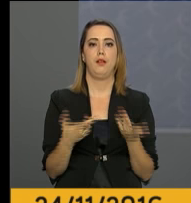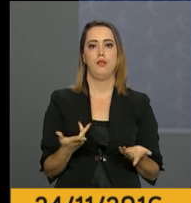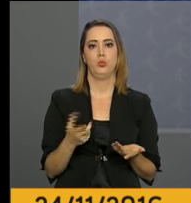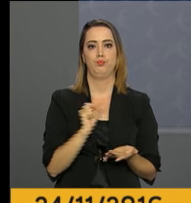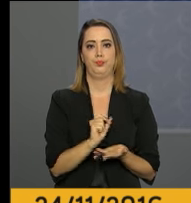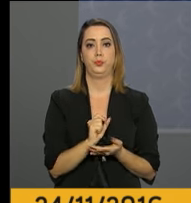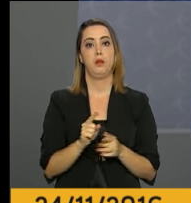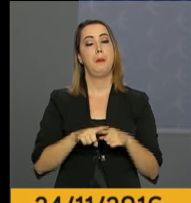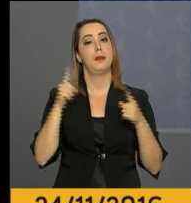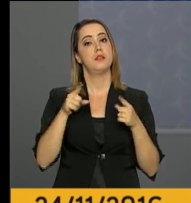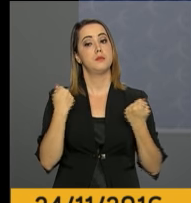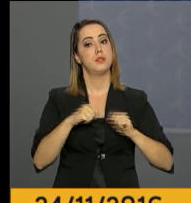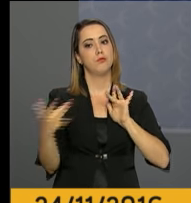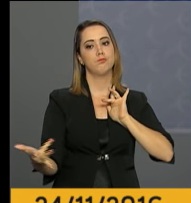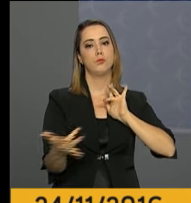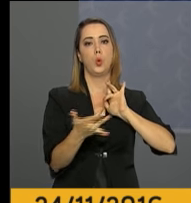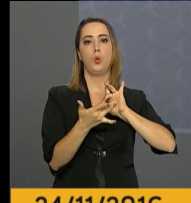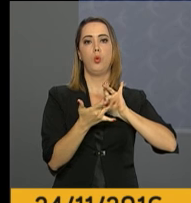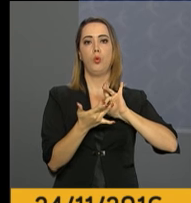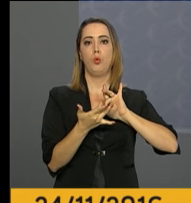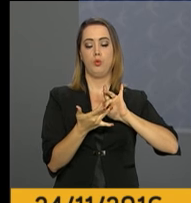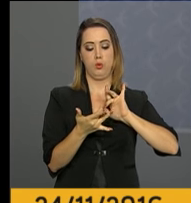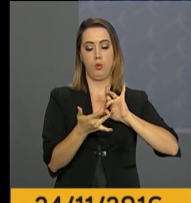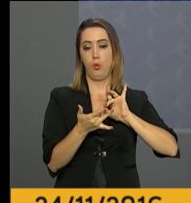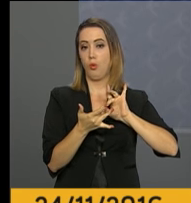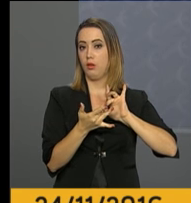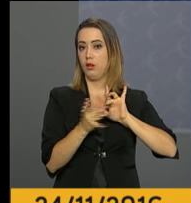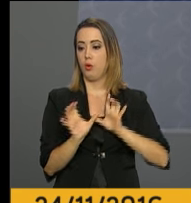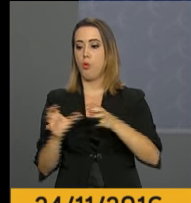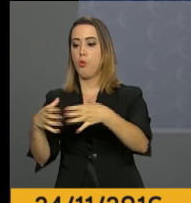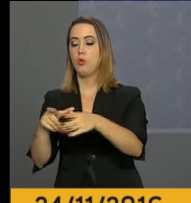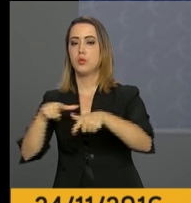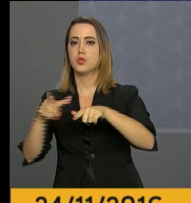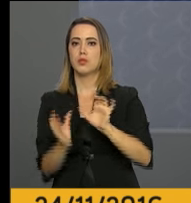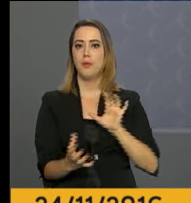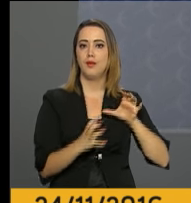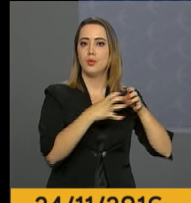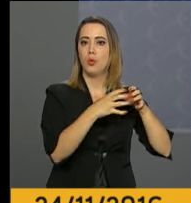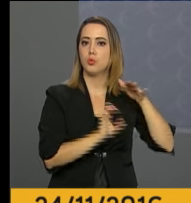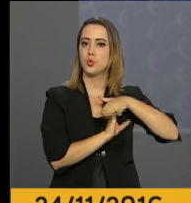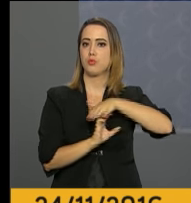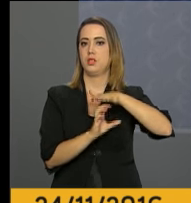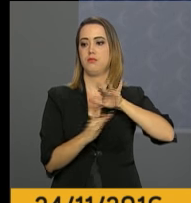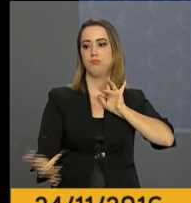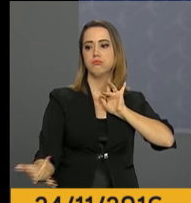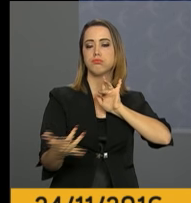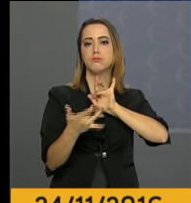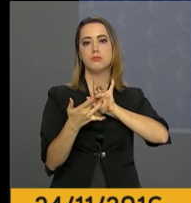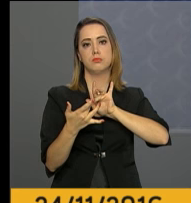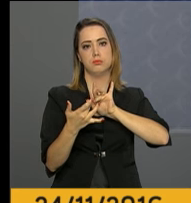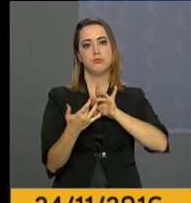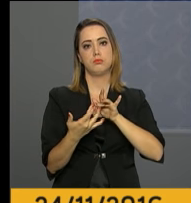partes tivessem acordado desta maneira e interessante como esta fórmula em primeiro lugar faz manter o